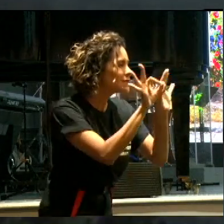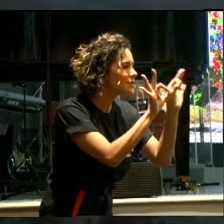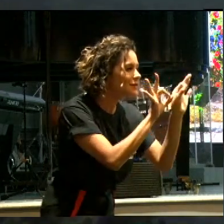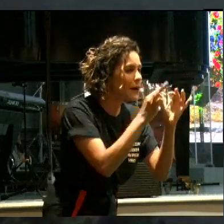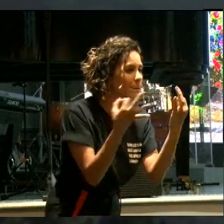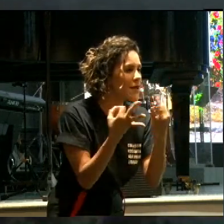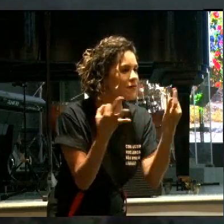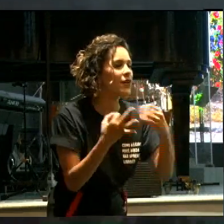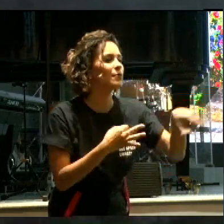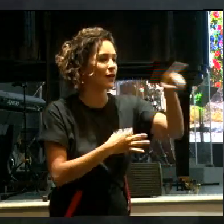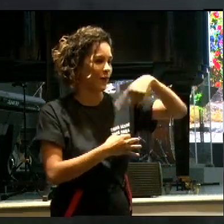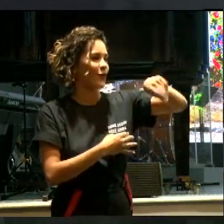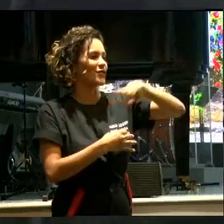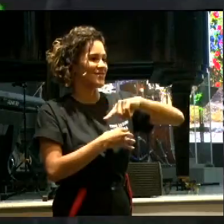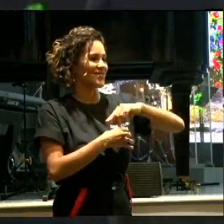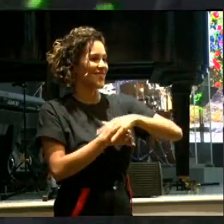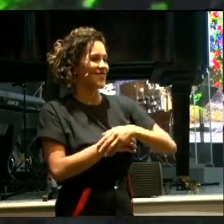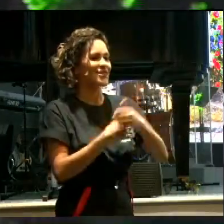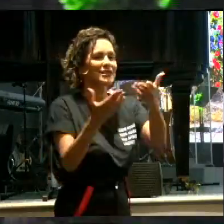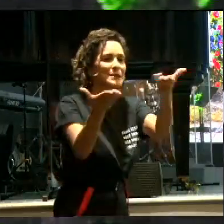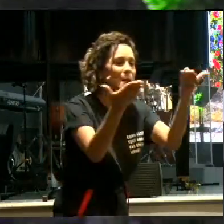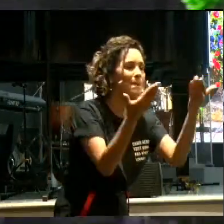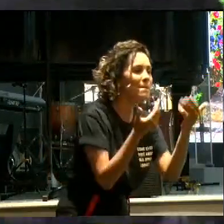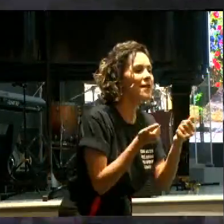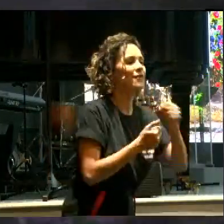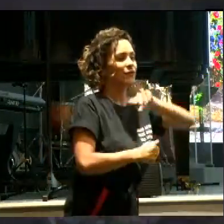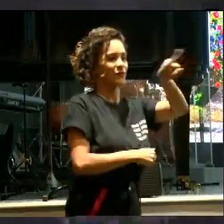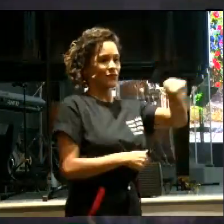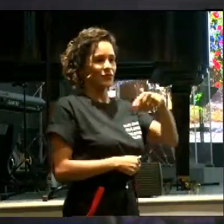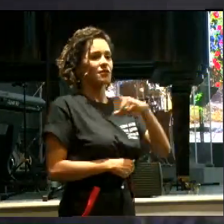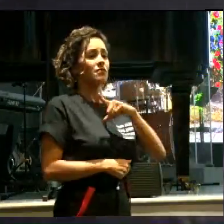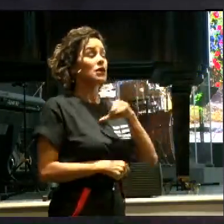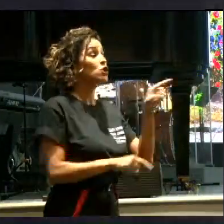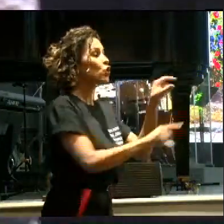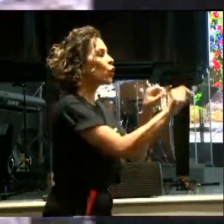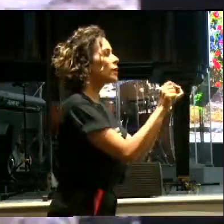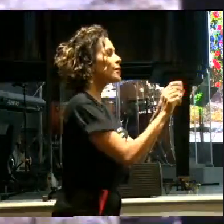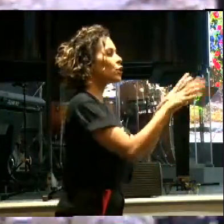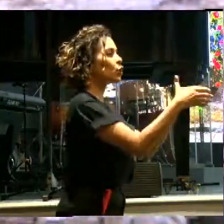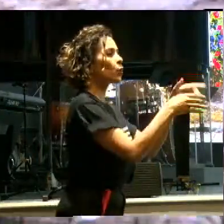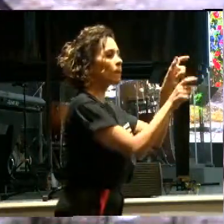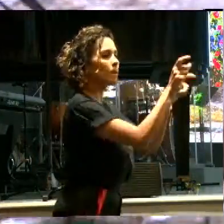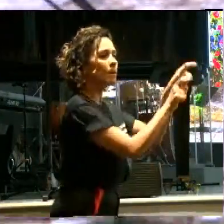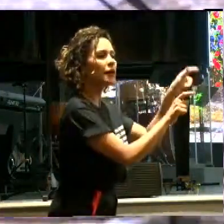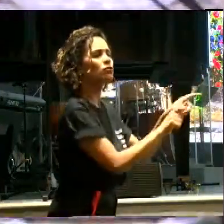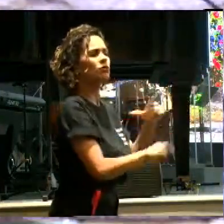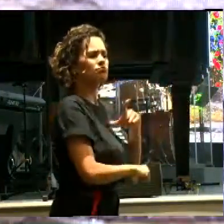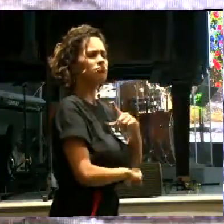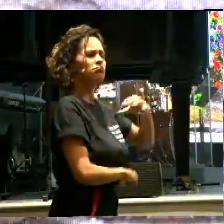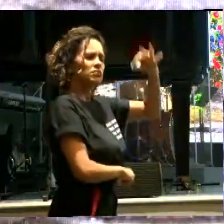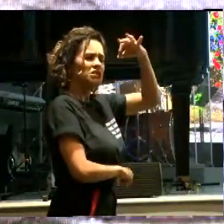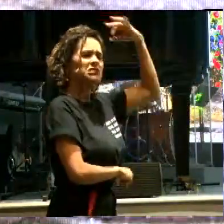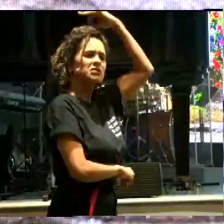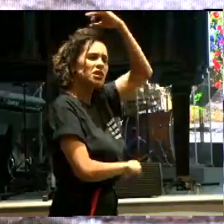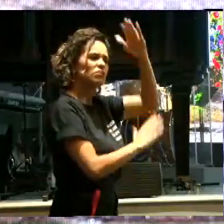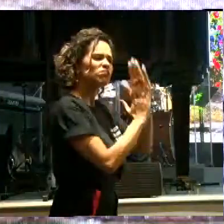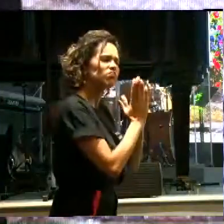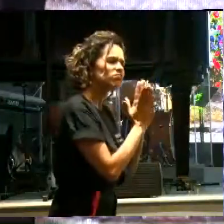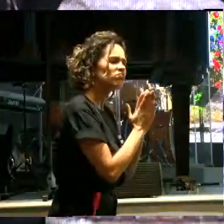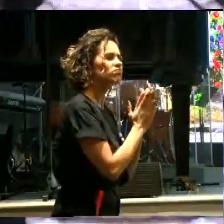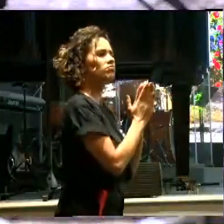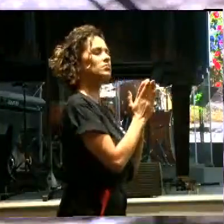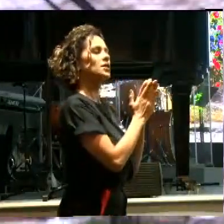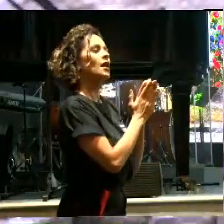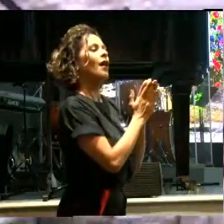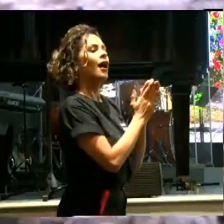pode escolher pessoas direcionadas pelo Espírito Santo de Deus para estar aqui nesse altar. Mas a